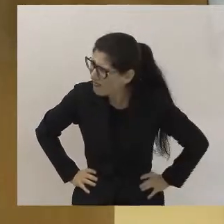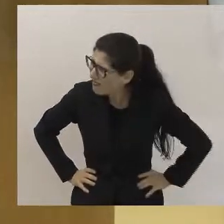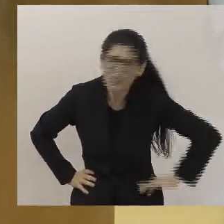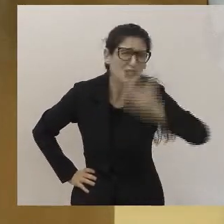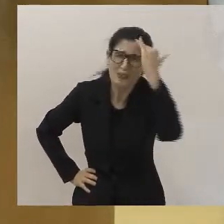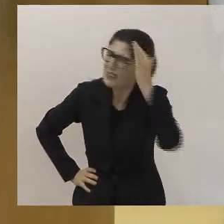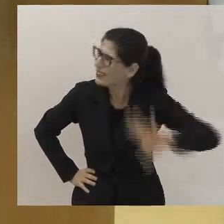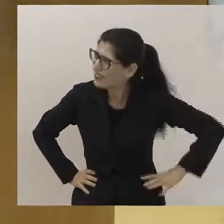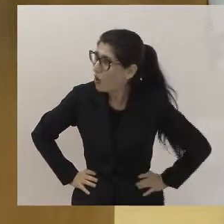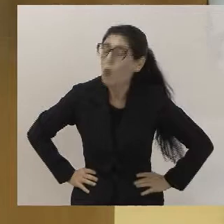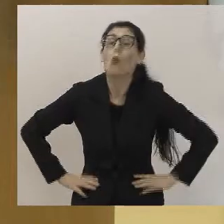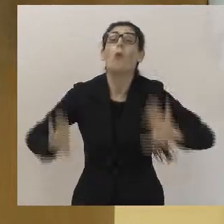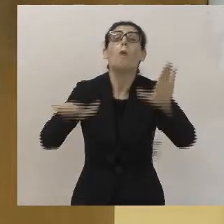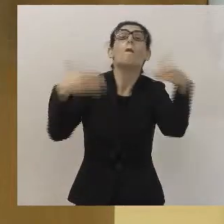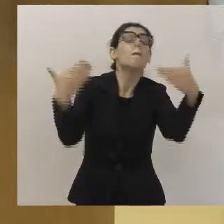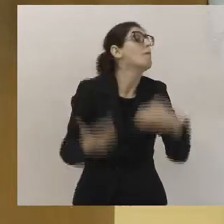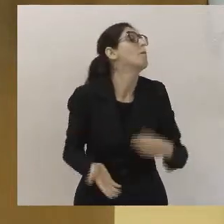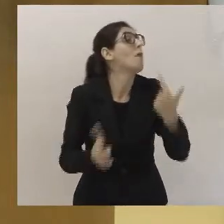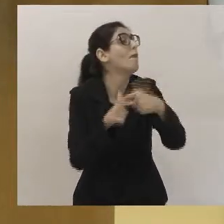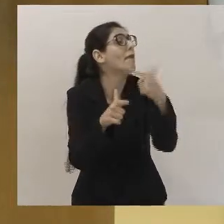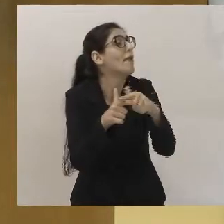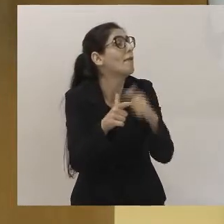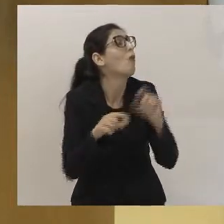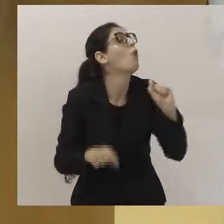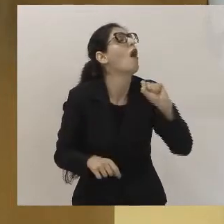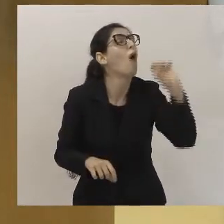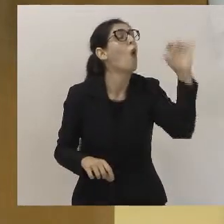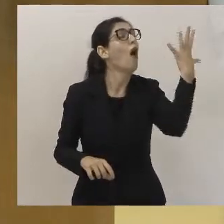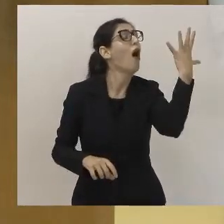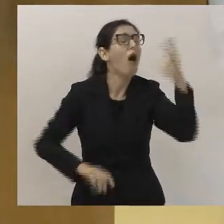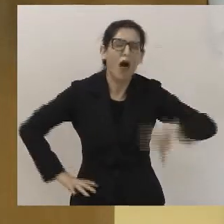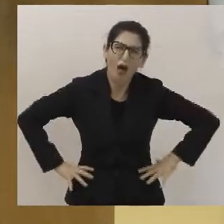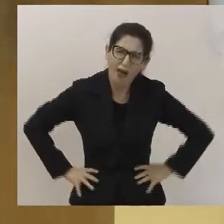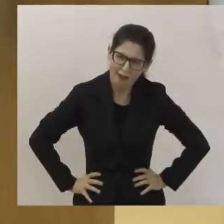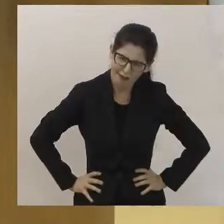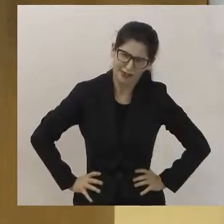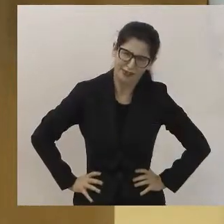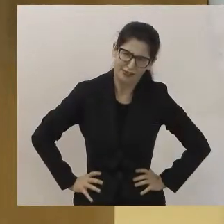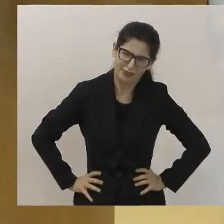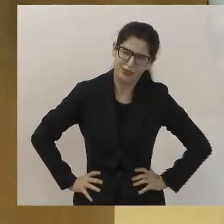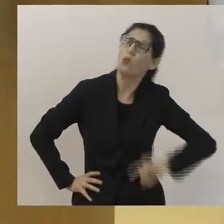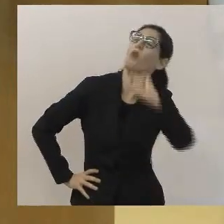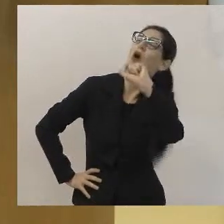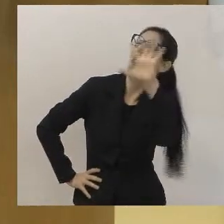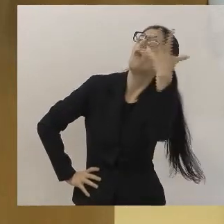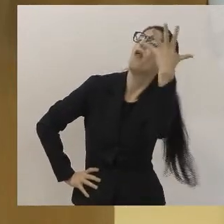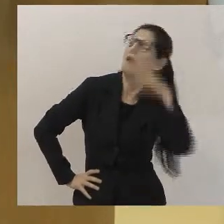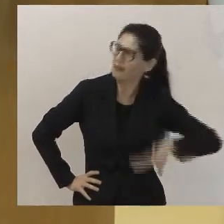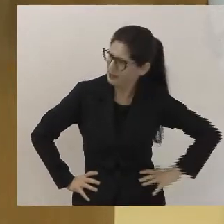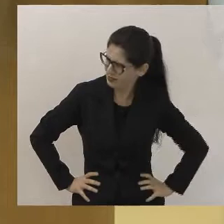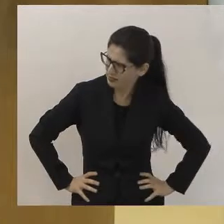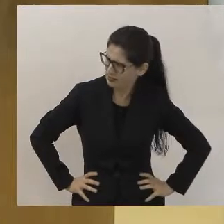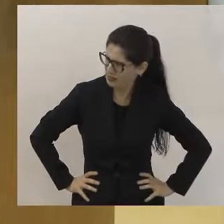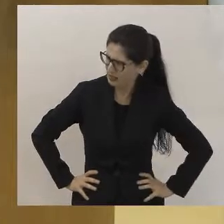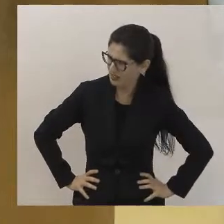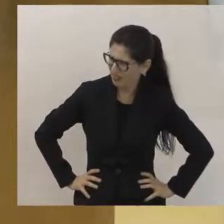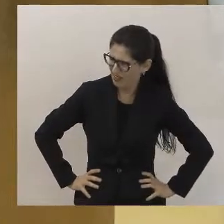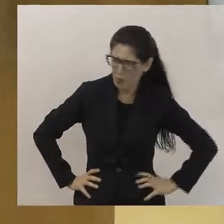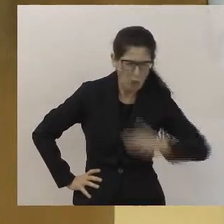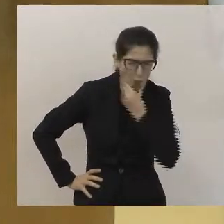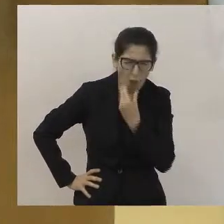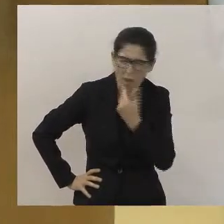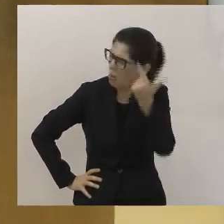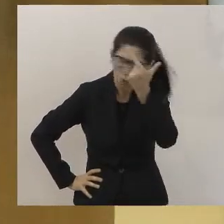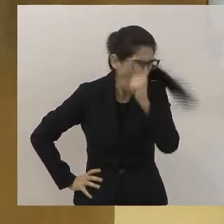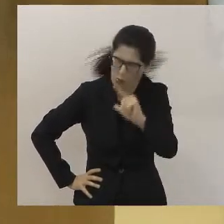qual é o problema com o que acontece qualquer química e não está dando certo tem que trocar